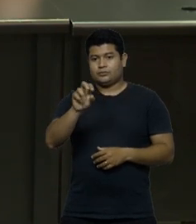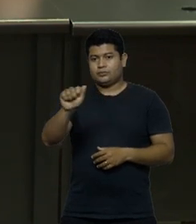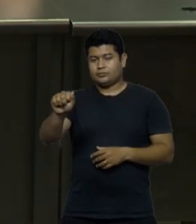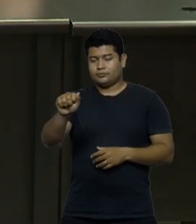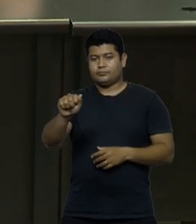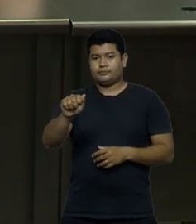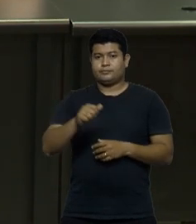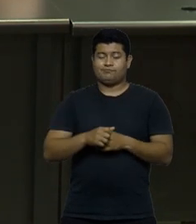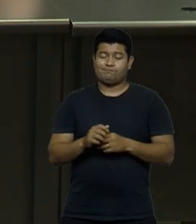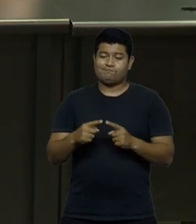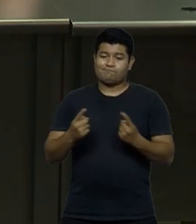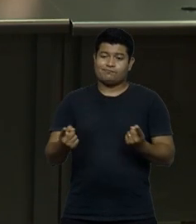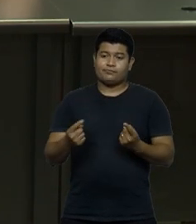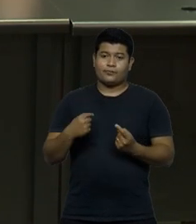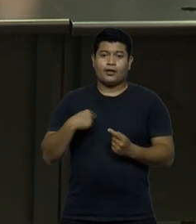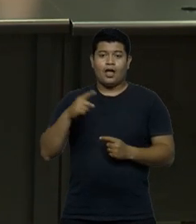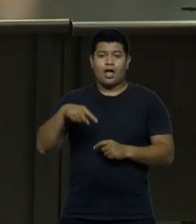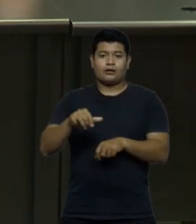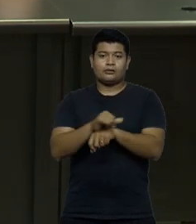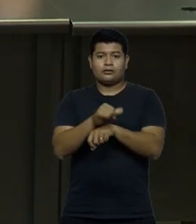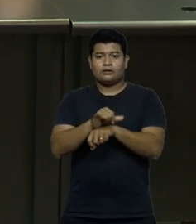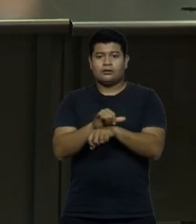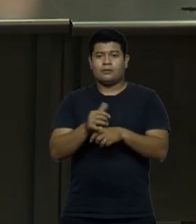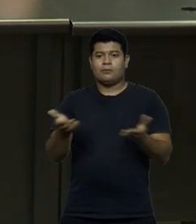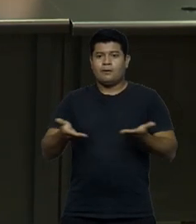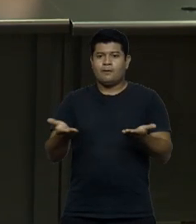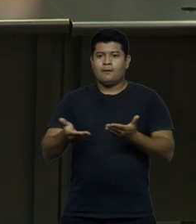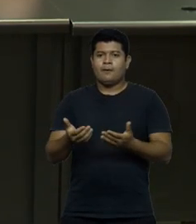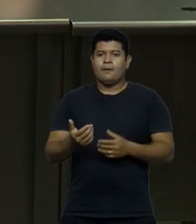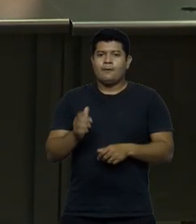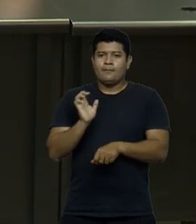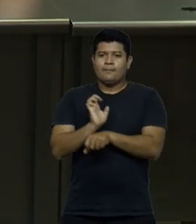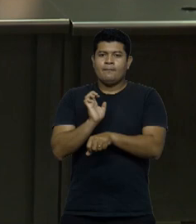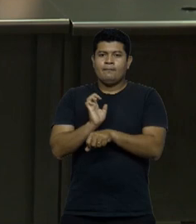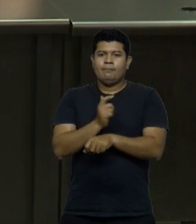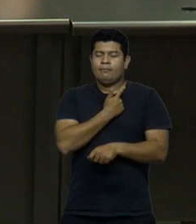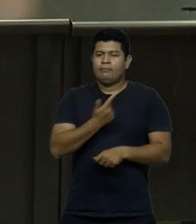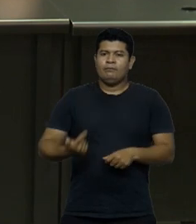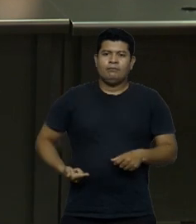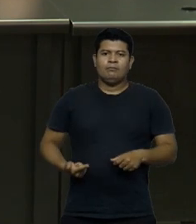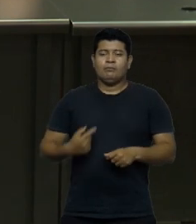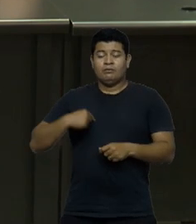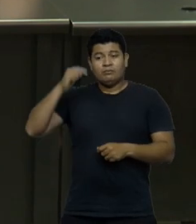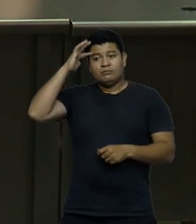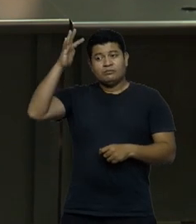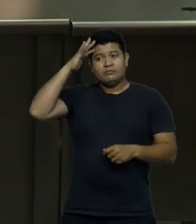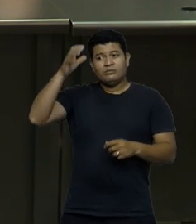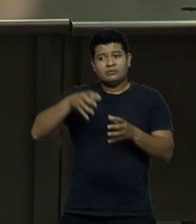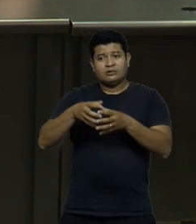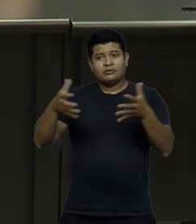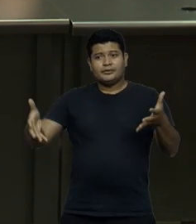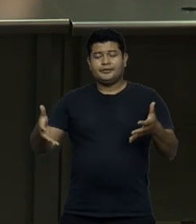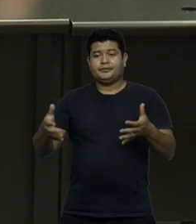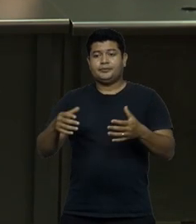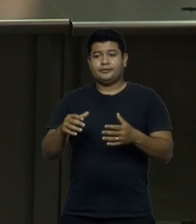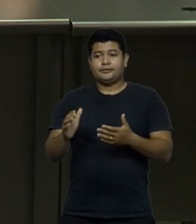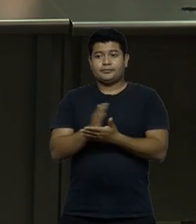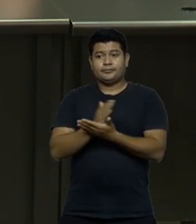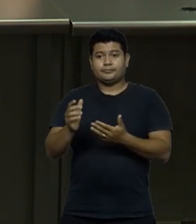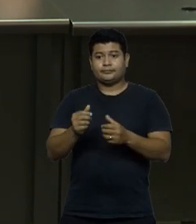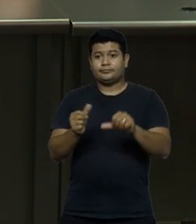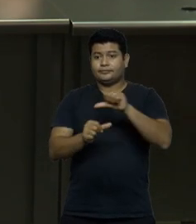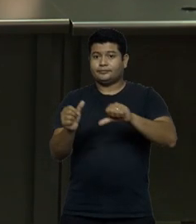enfim foi uma estratégia e aí agora o estado último falou que eu tenho que estava repensando ampliar mas com alguns ajustes